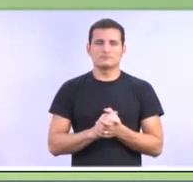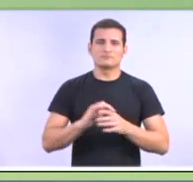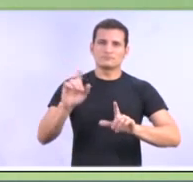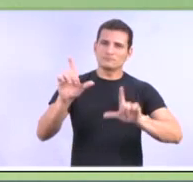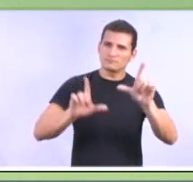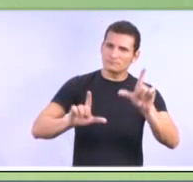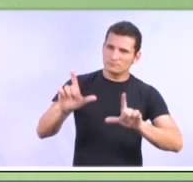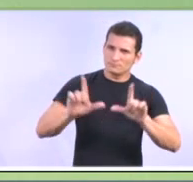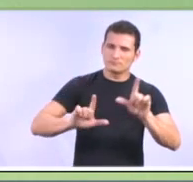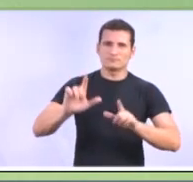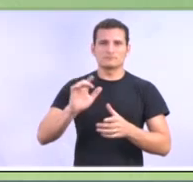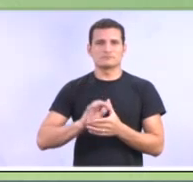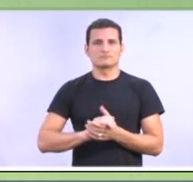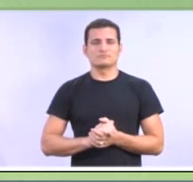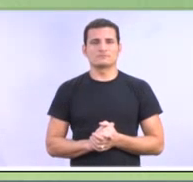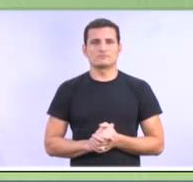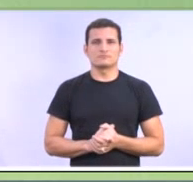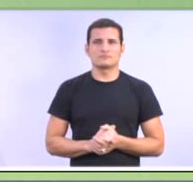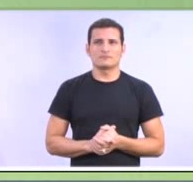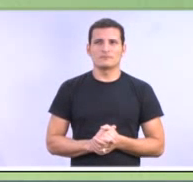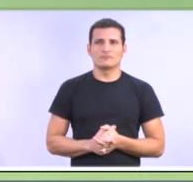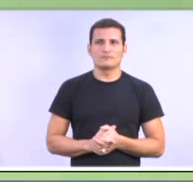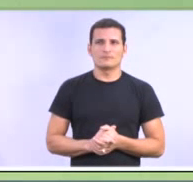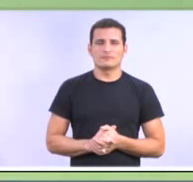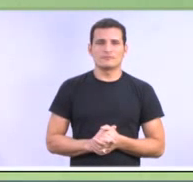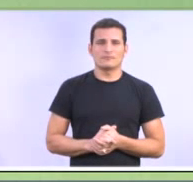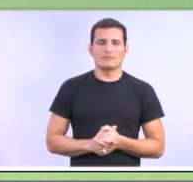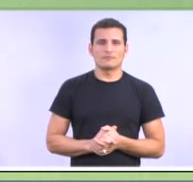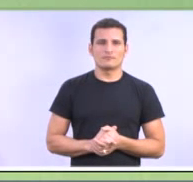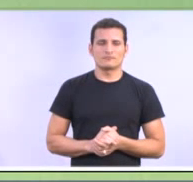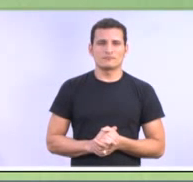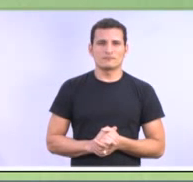como por exemplo televisão, enfim. Eram